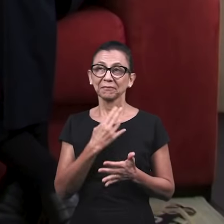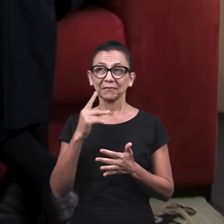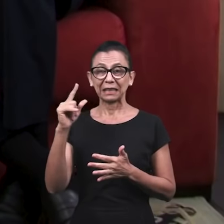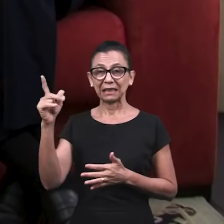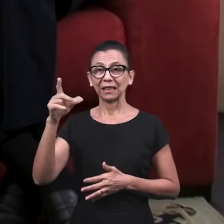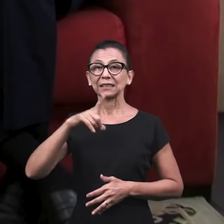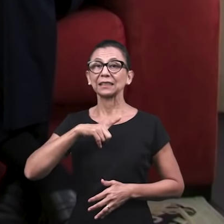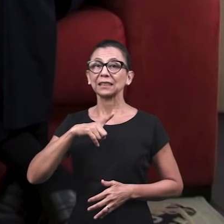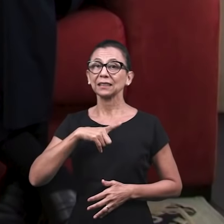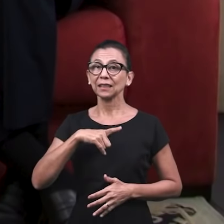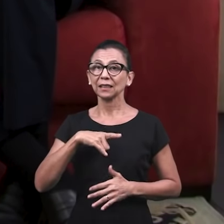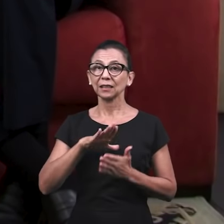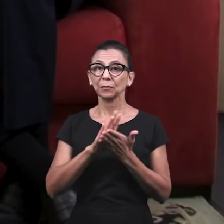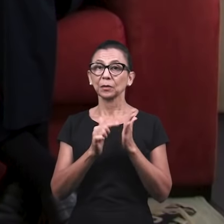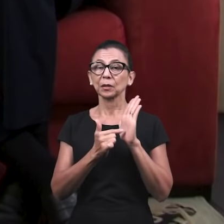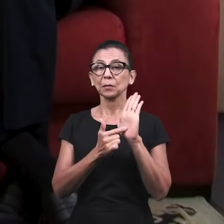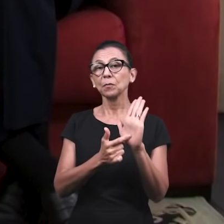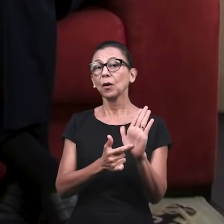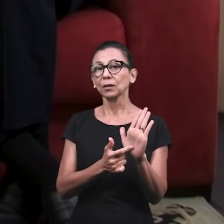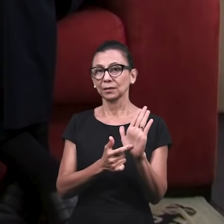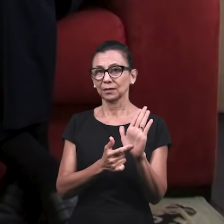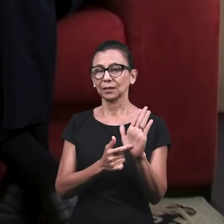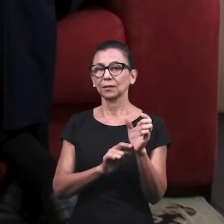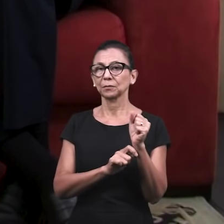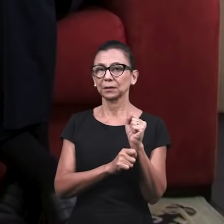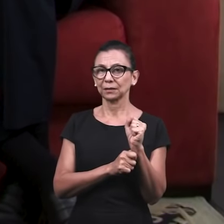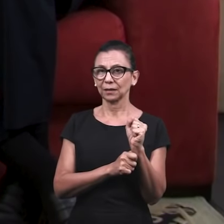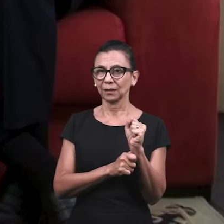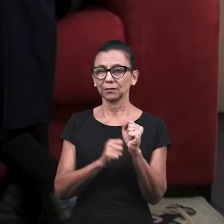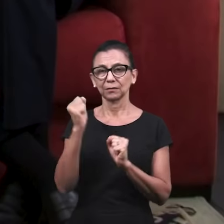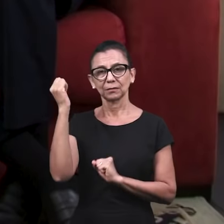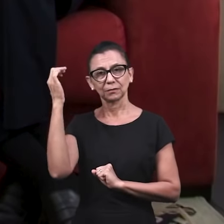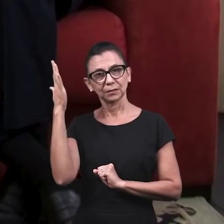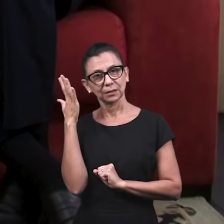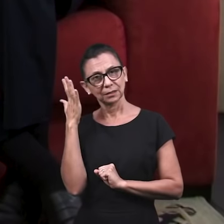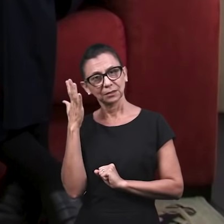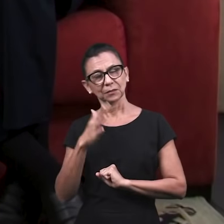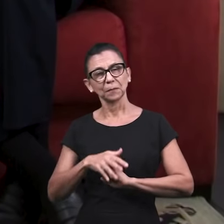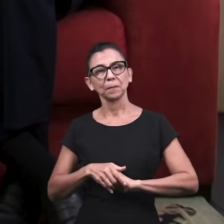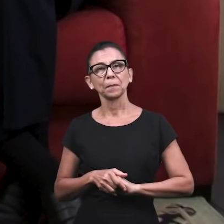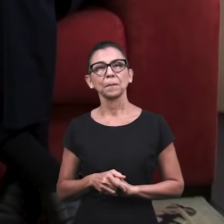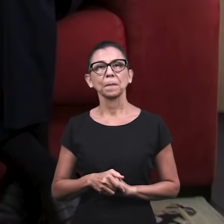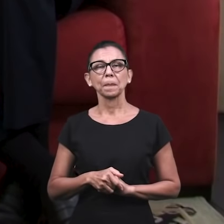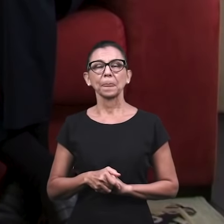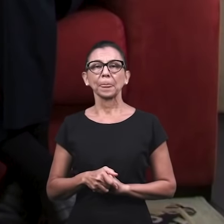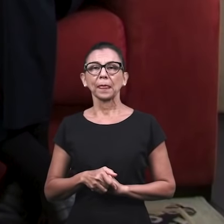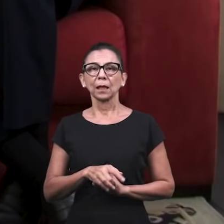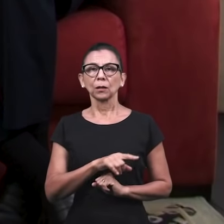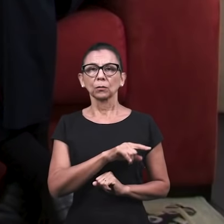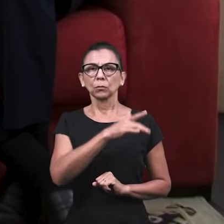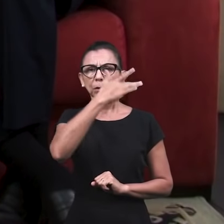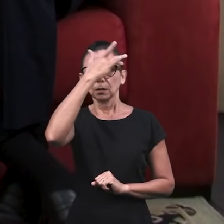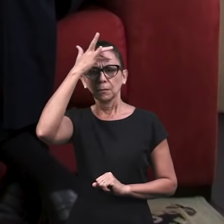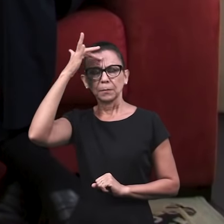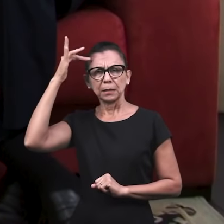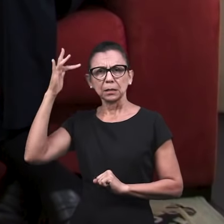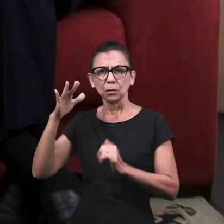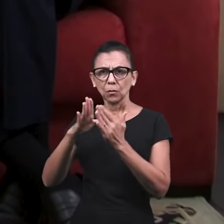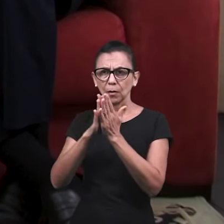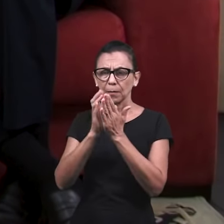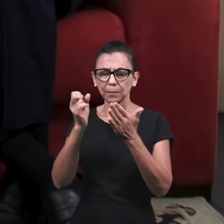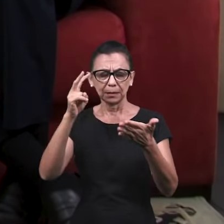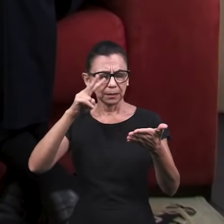eterna. E são elas que de mim testificam, ou seja, o mistério revelado. Quando o homem não examina as escrituras, quando o homem